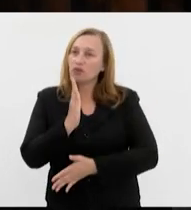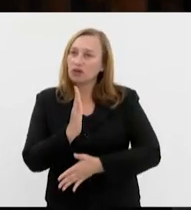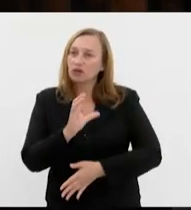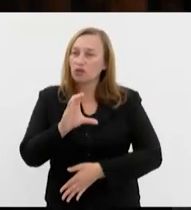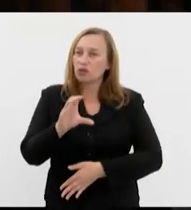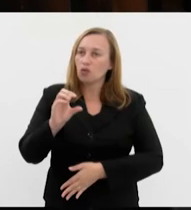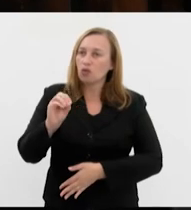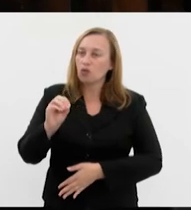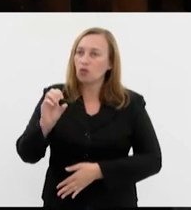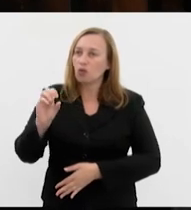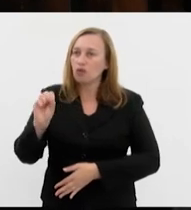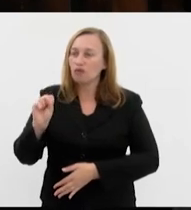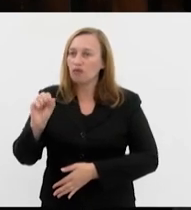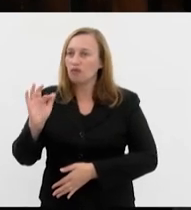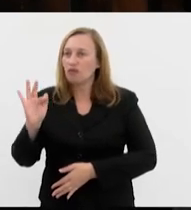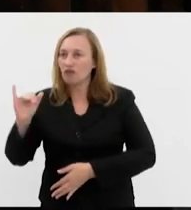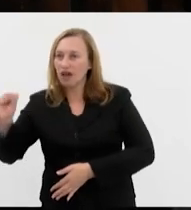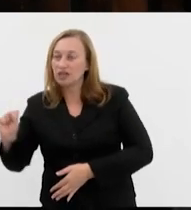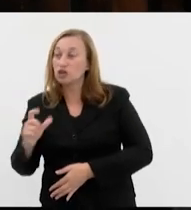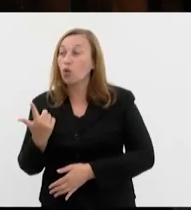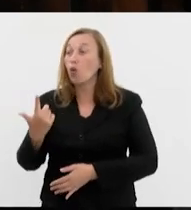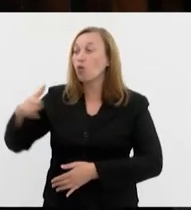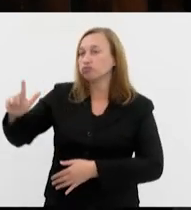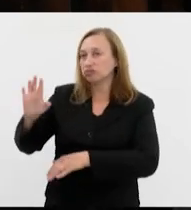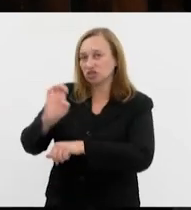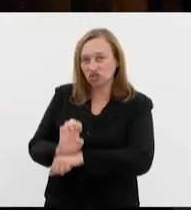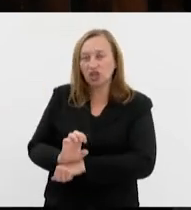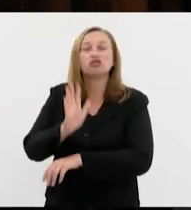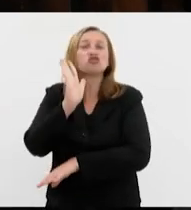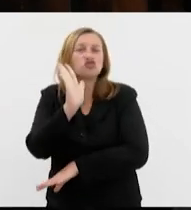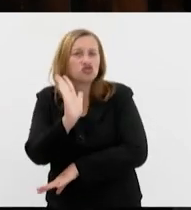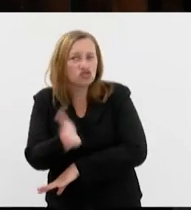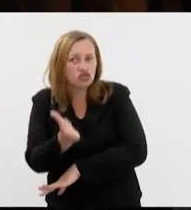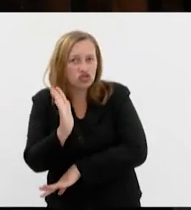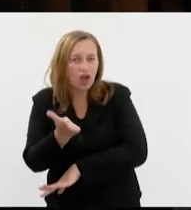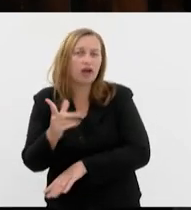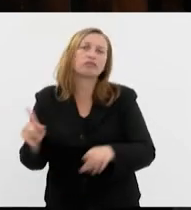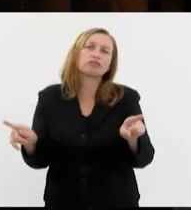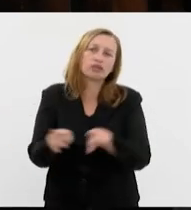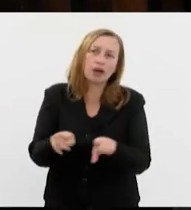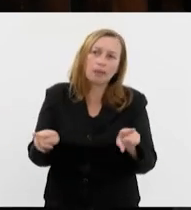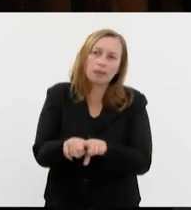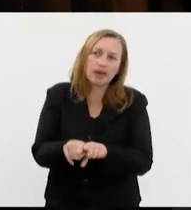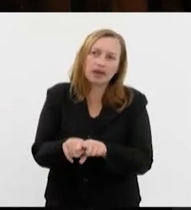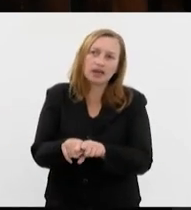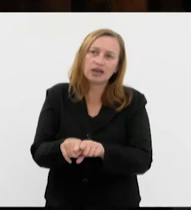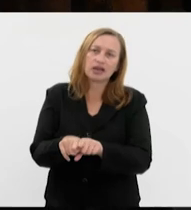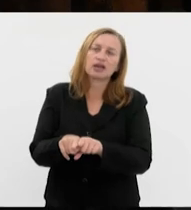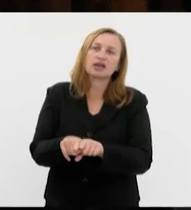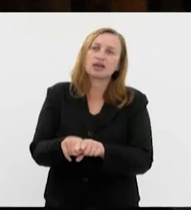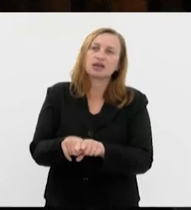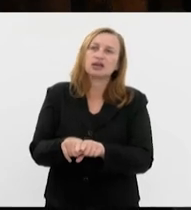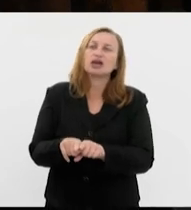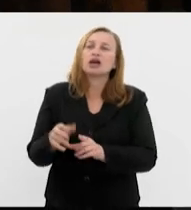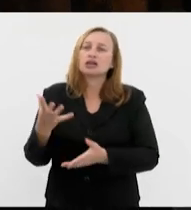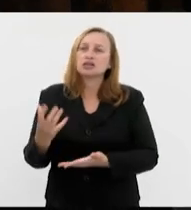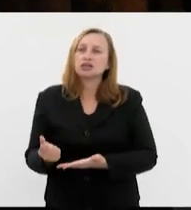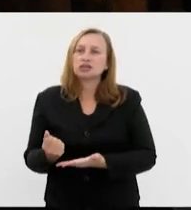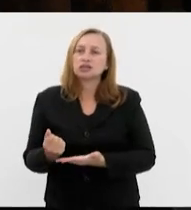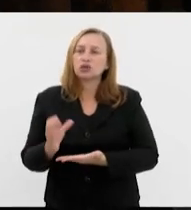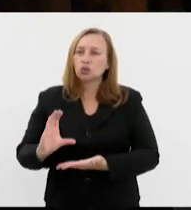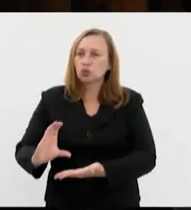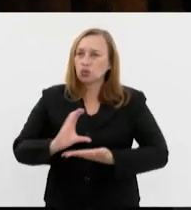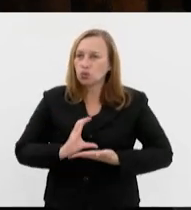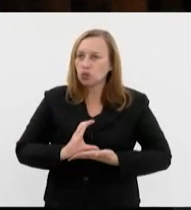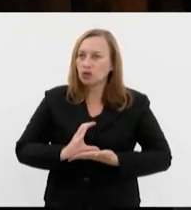CONFAS, ou seja, outros estados já estão também concedendo esses benefícios fiscais e isso